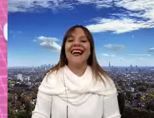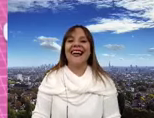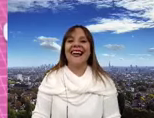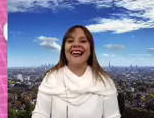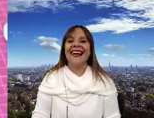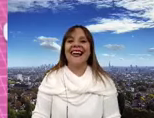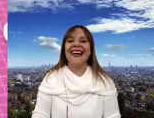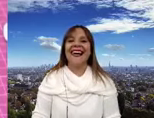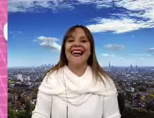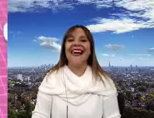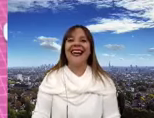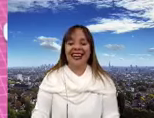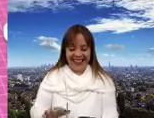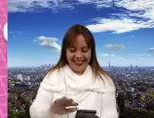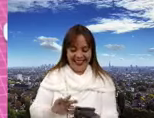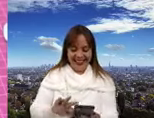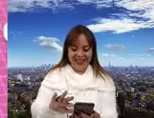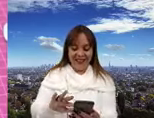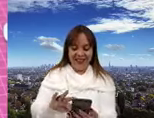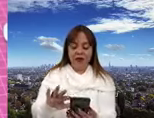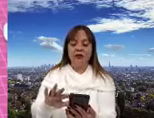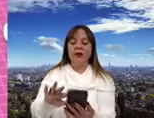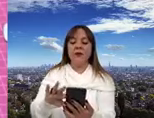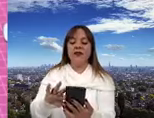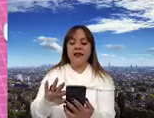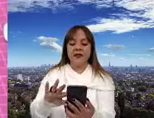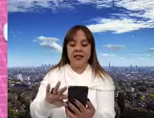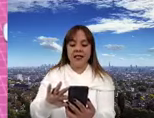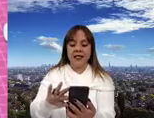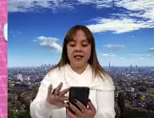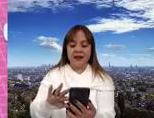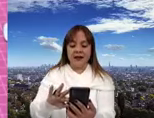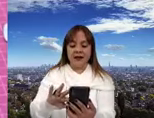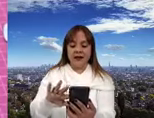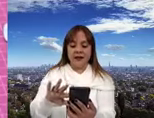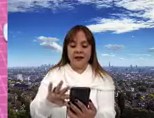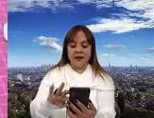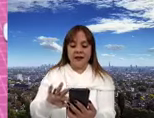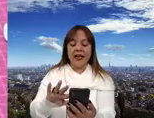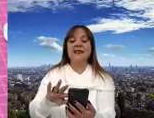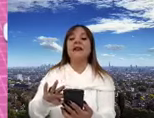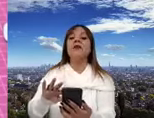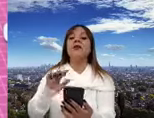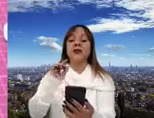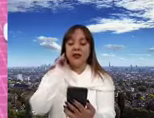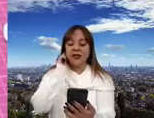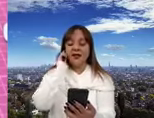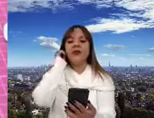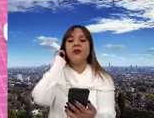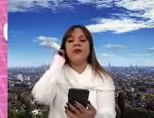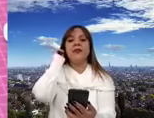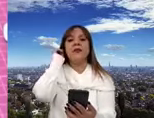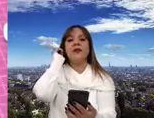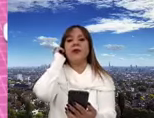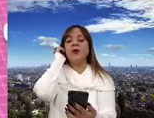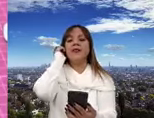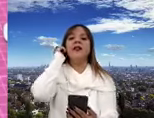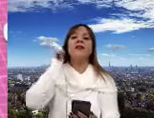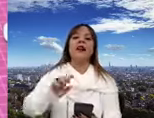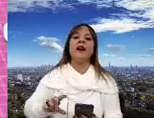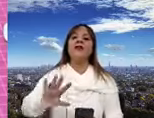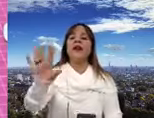feliz. Alguém tem dúvida? Pode escrever aqui. O que elas têm é muito coração, coração é muito amor. Sabe o que eu vou falar?